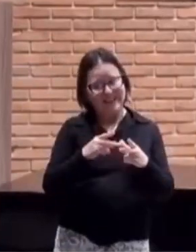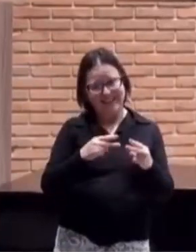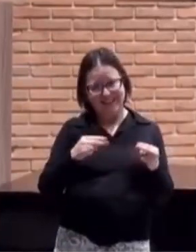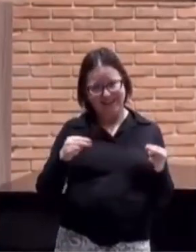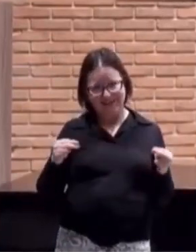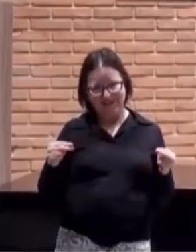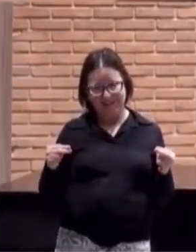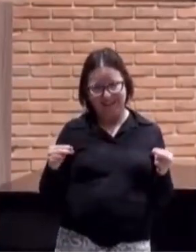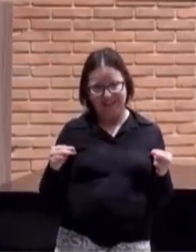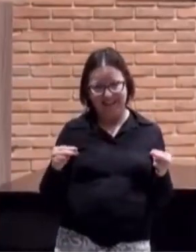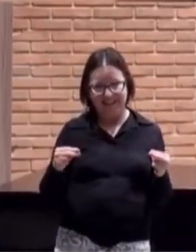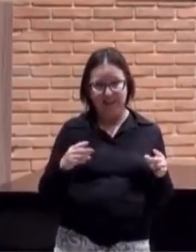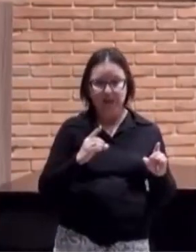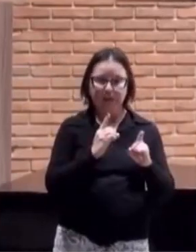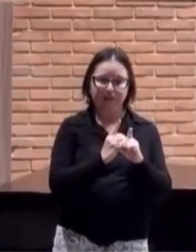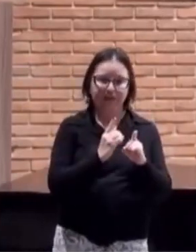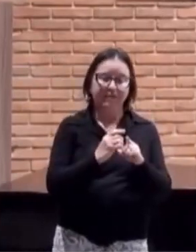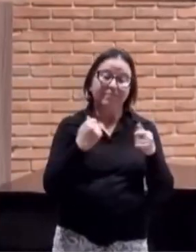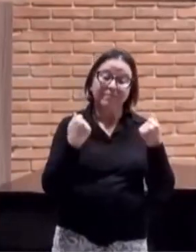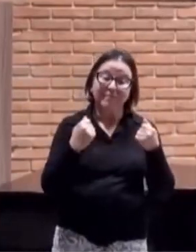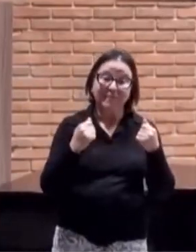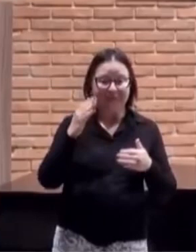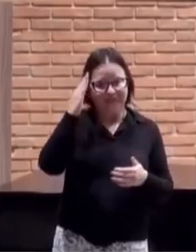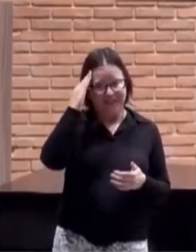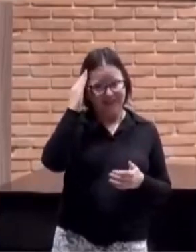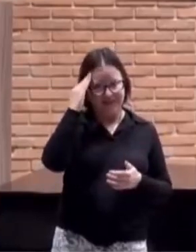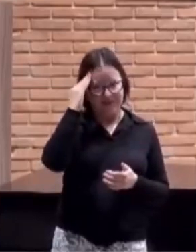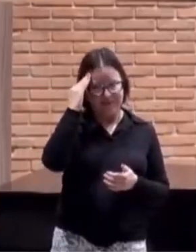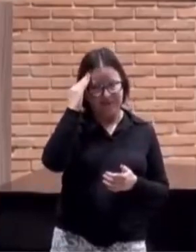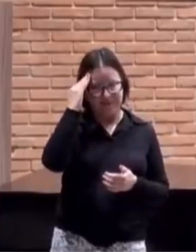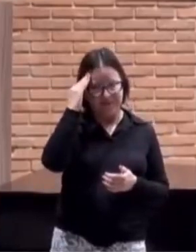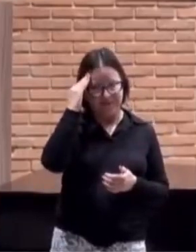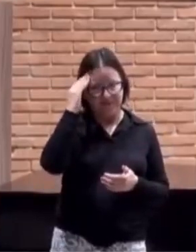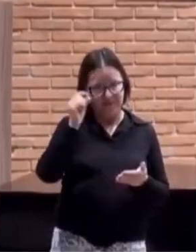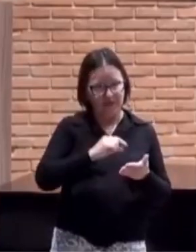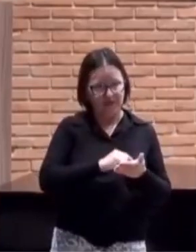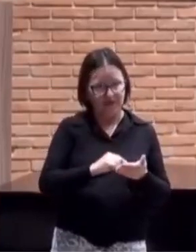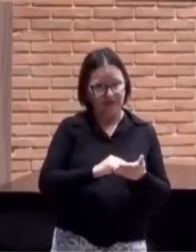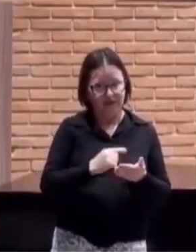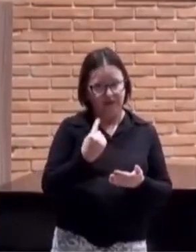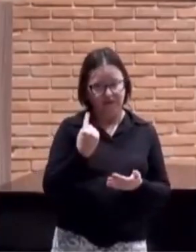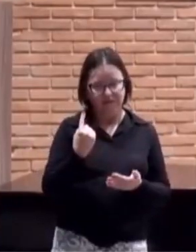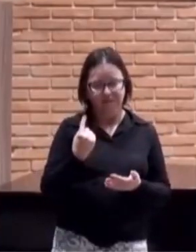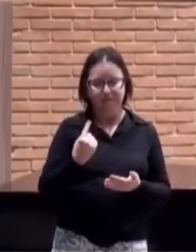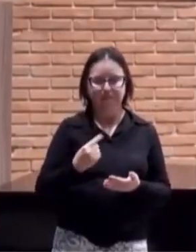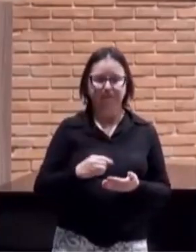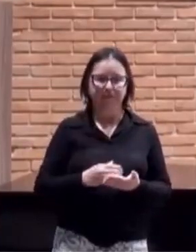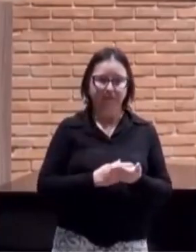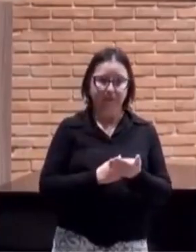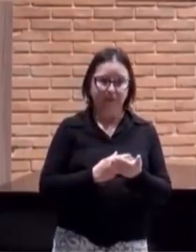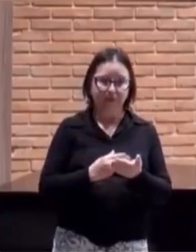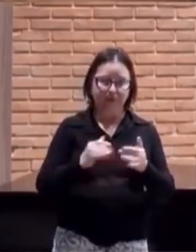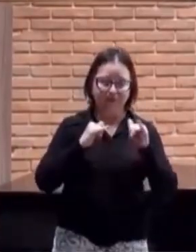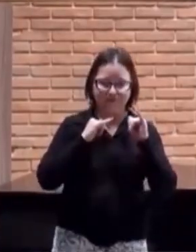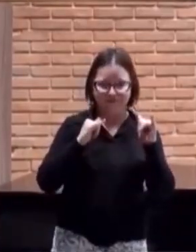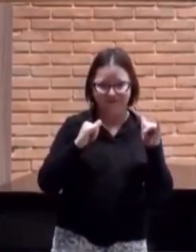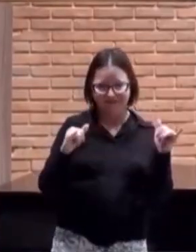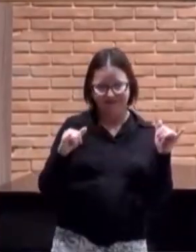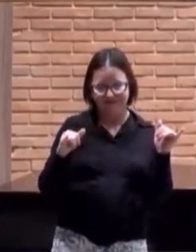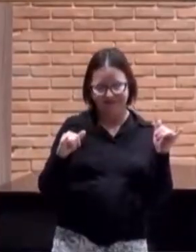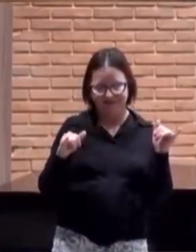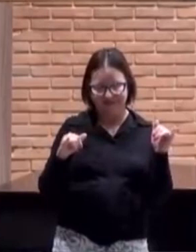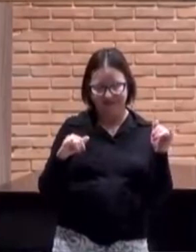que os discípulos precisavam saber. E o versículo 1 começa dizendo: